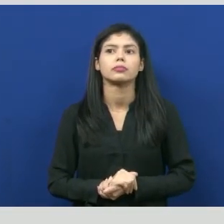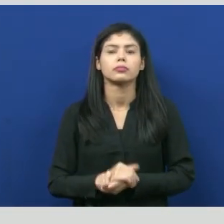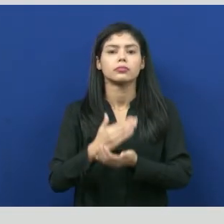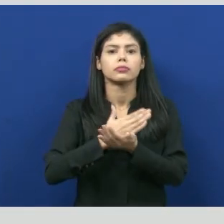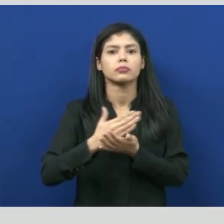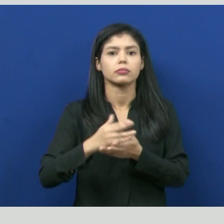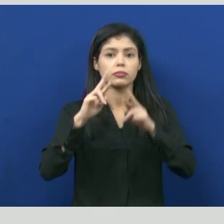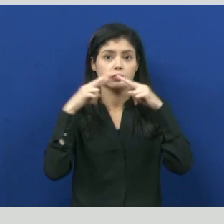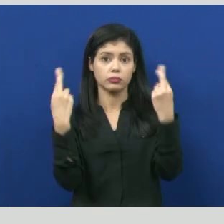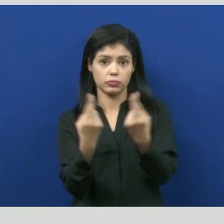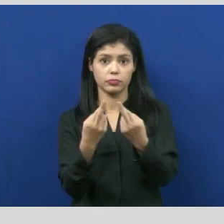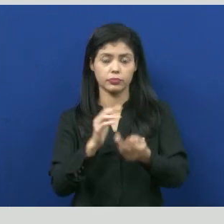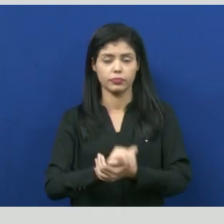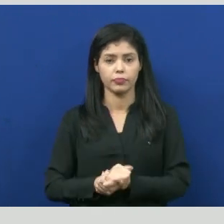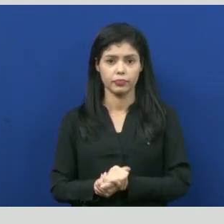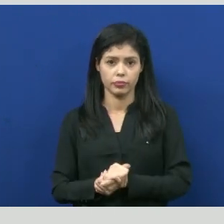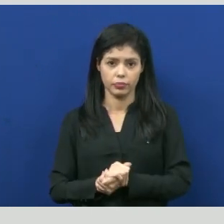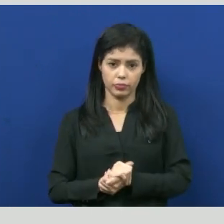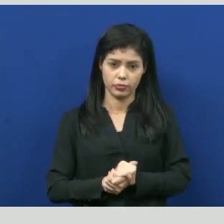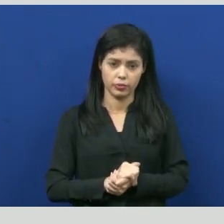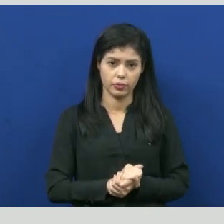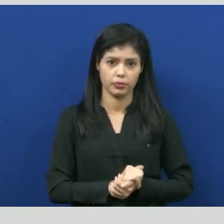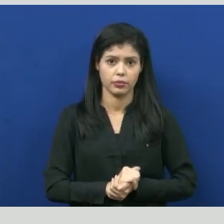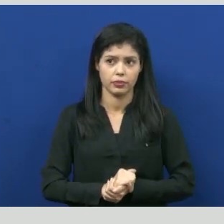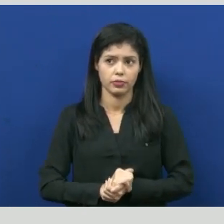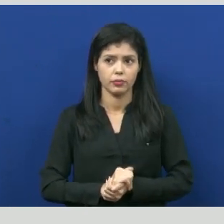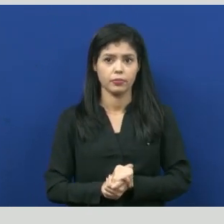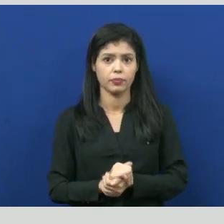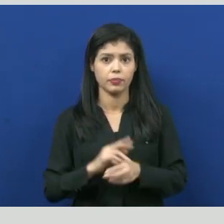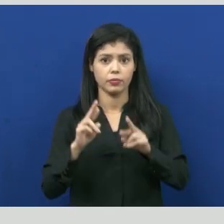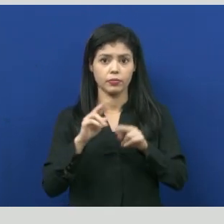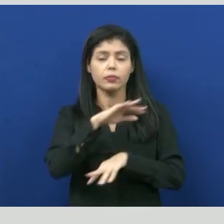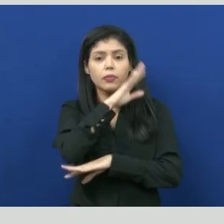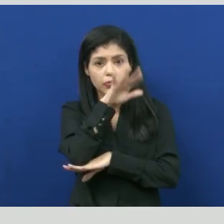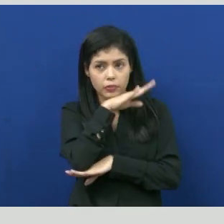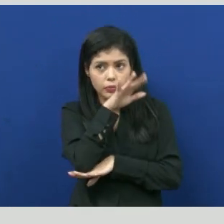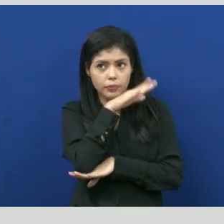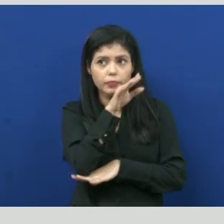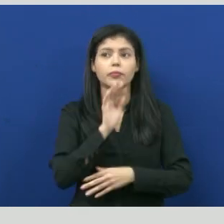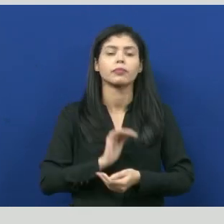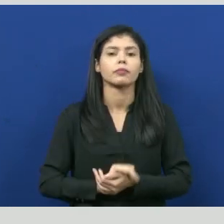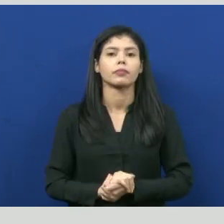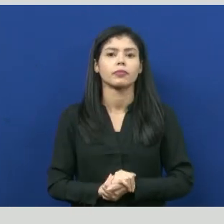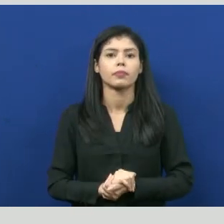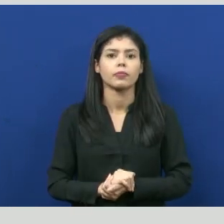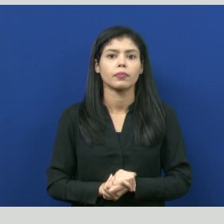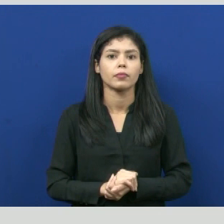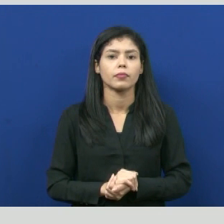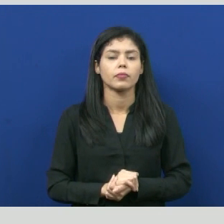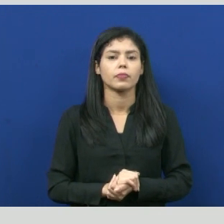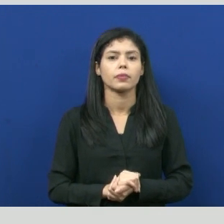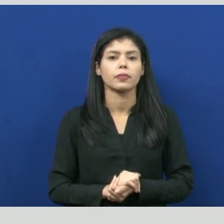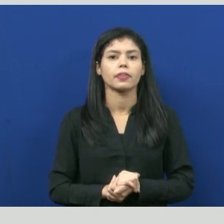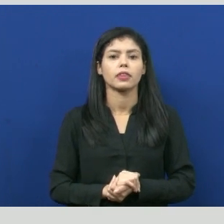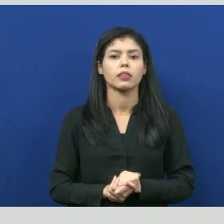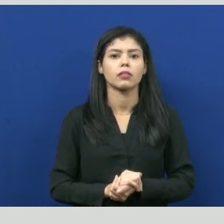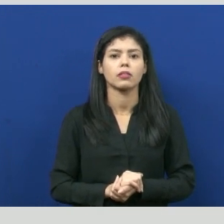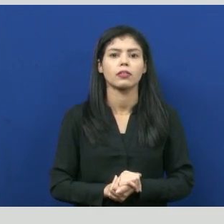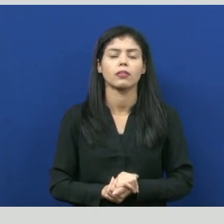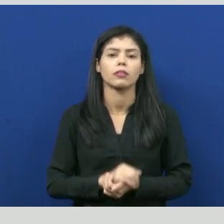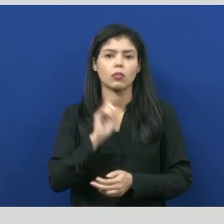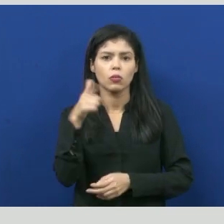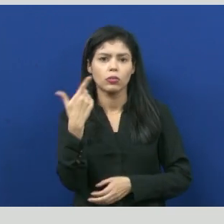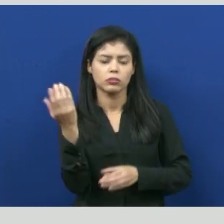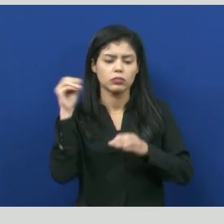começando pelo reino. Então, o ser humano ele pertence ao reino Animalia e eu vou colocar